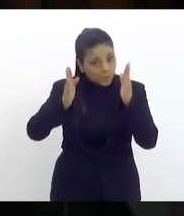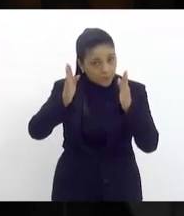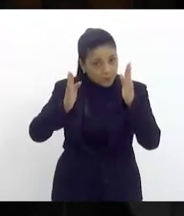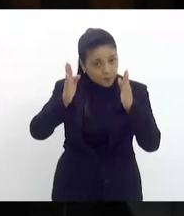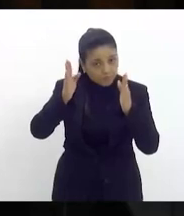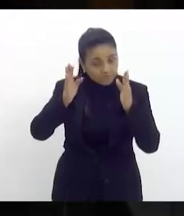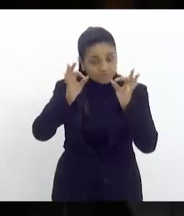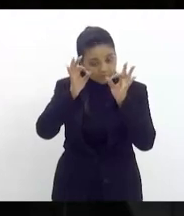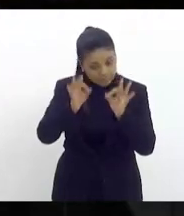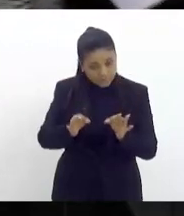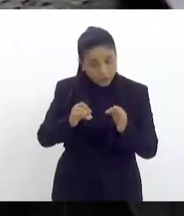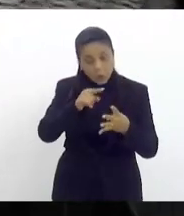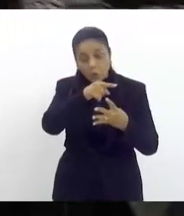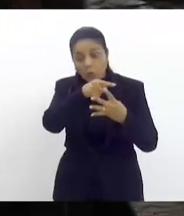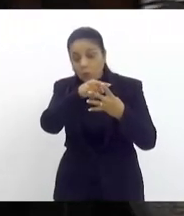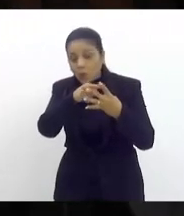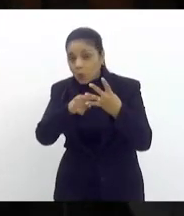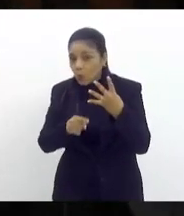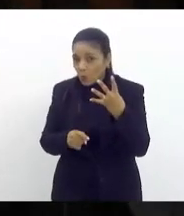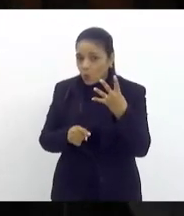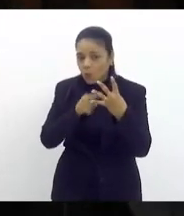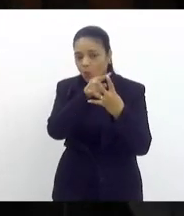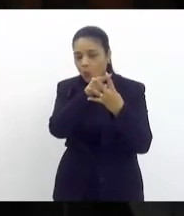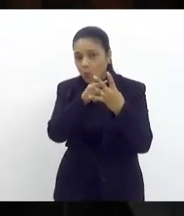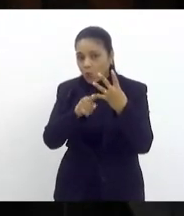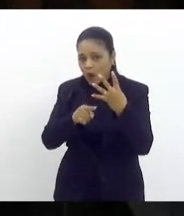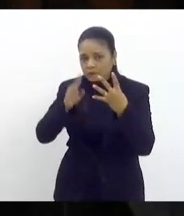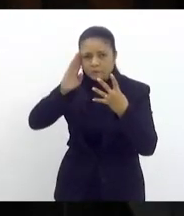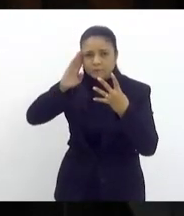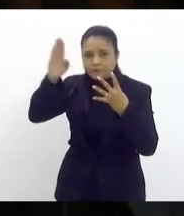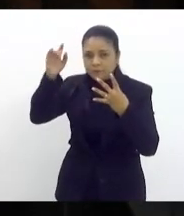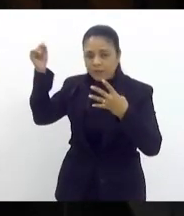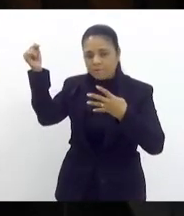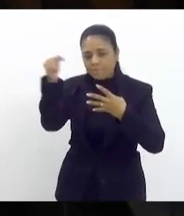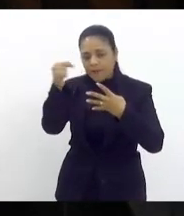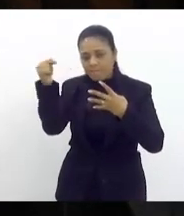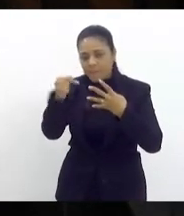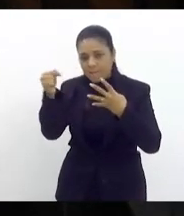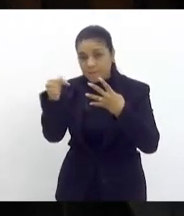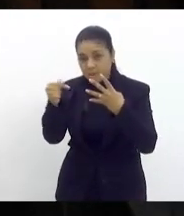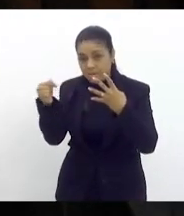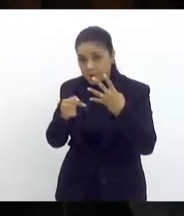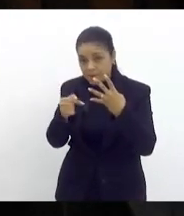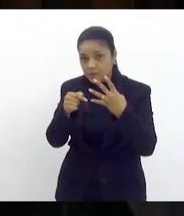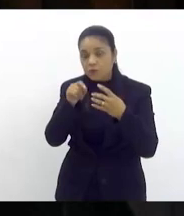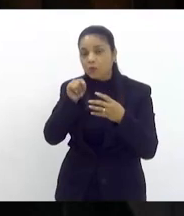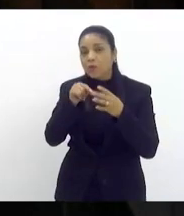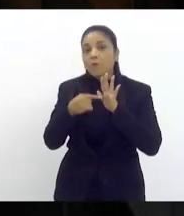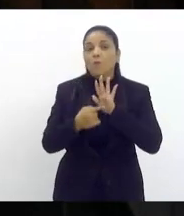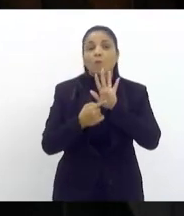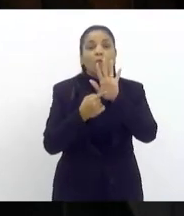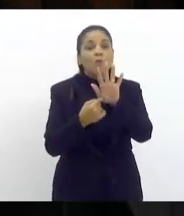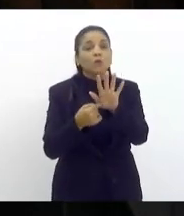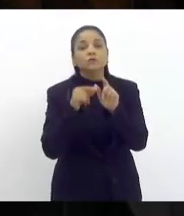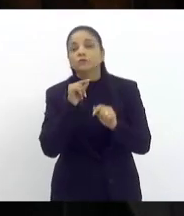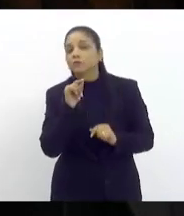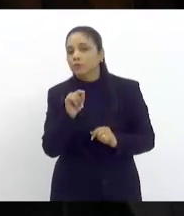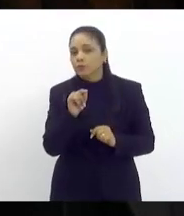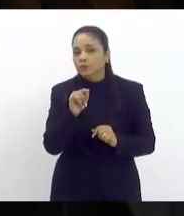quatro destaques. E são destaques para mostrar ainda